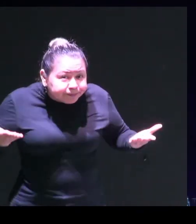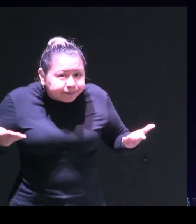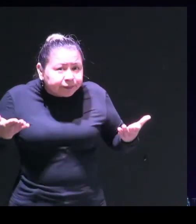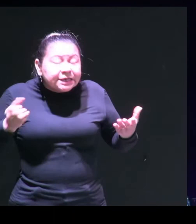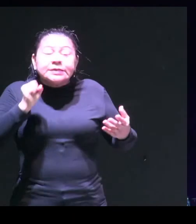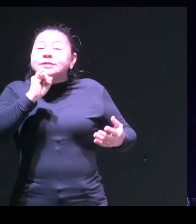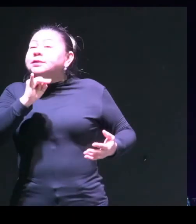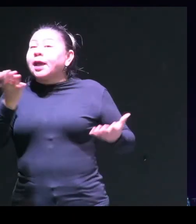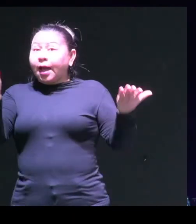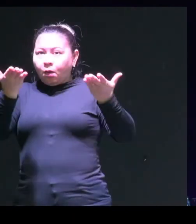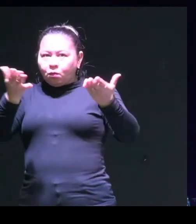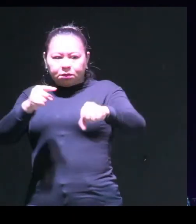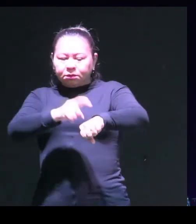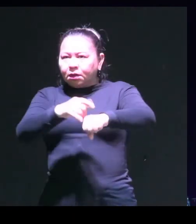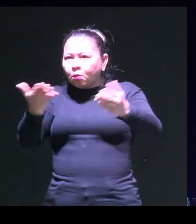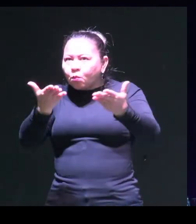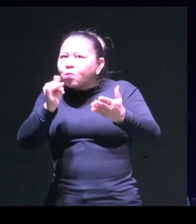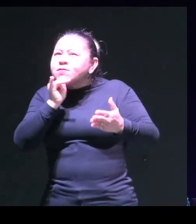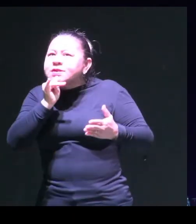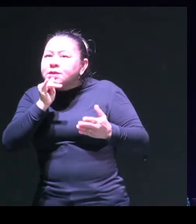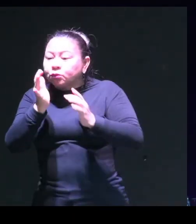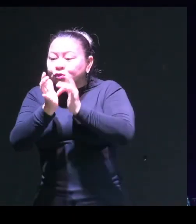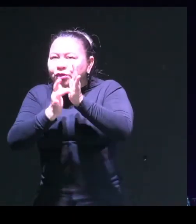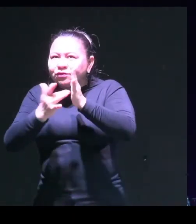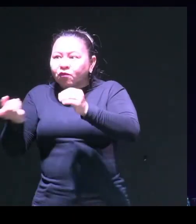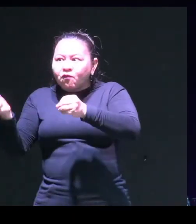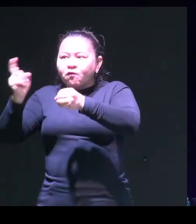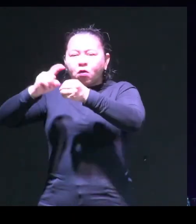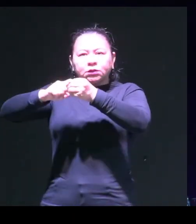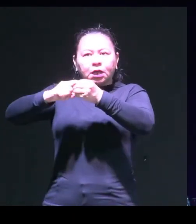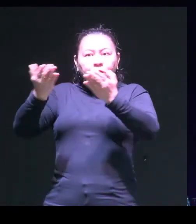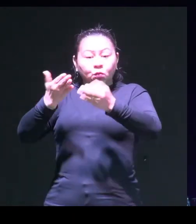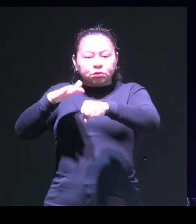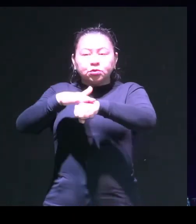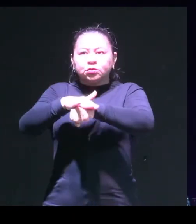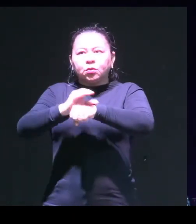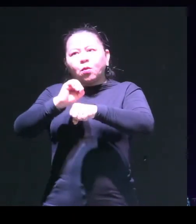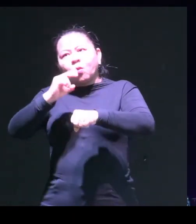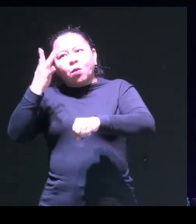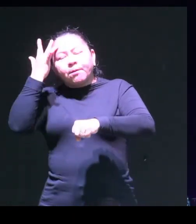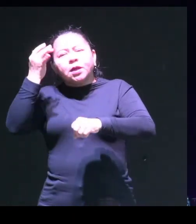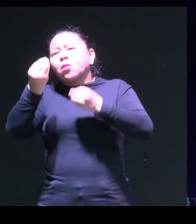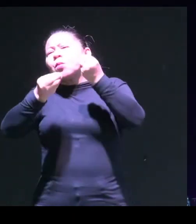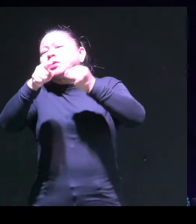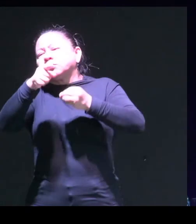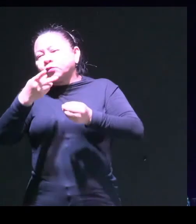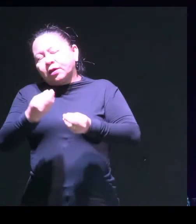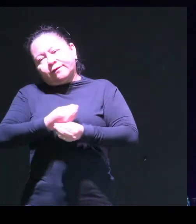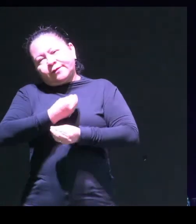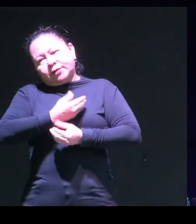Se Jesus voltasse hoje à noite ou amanhã, pelo amanhecer,